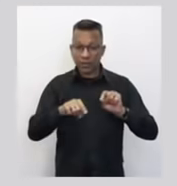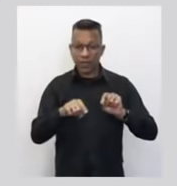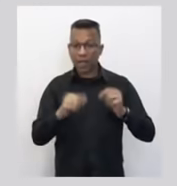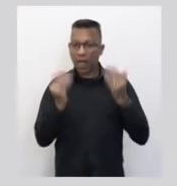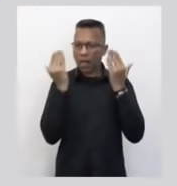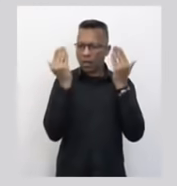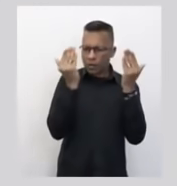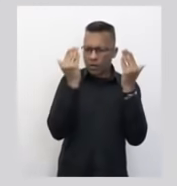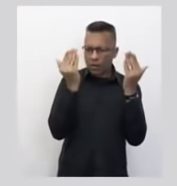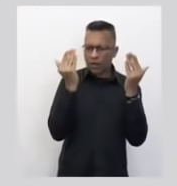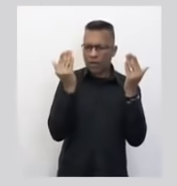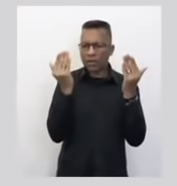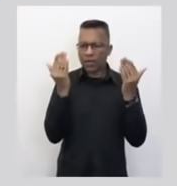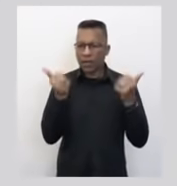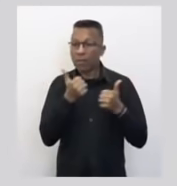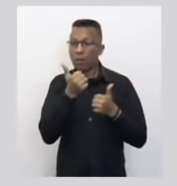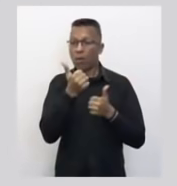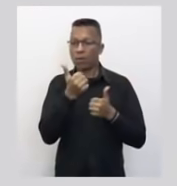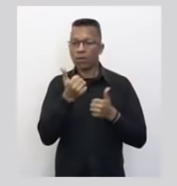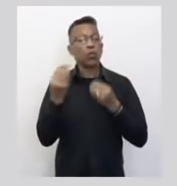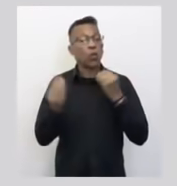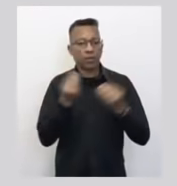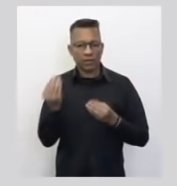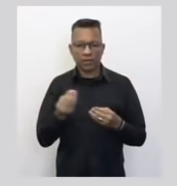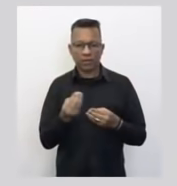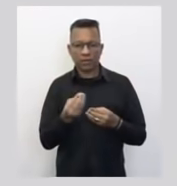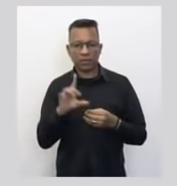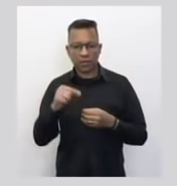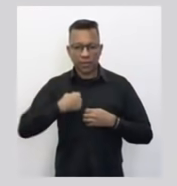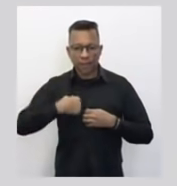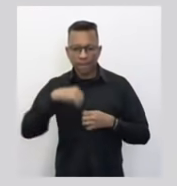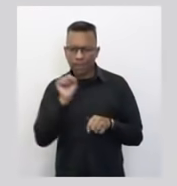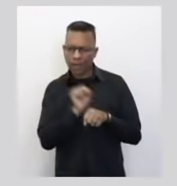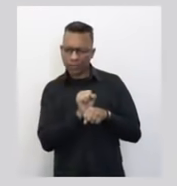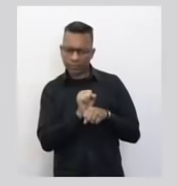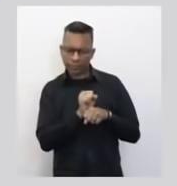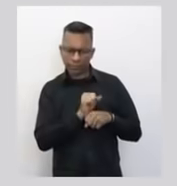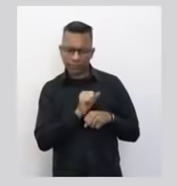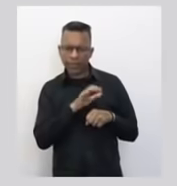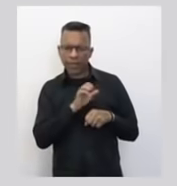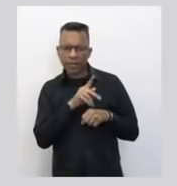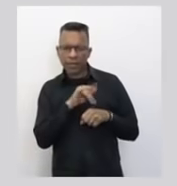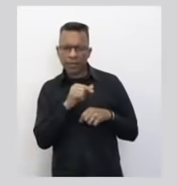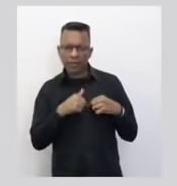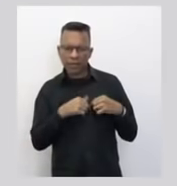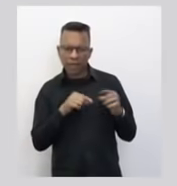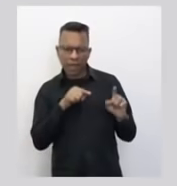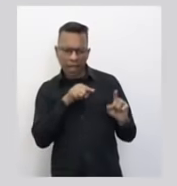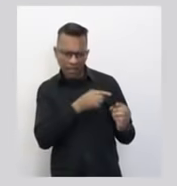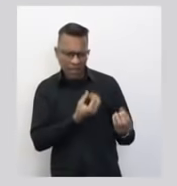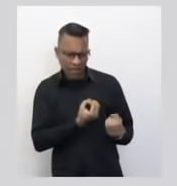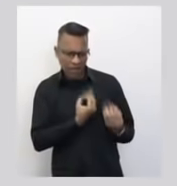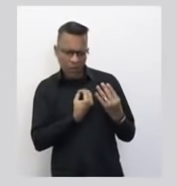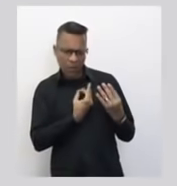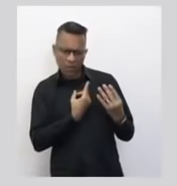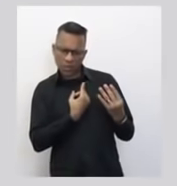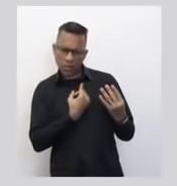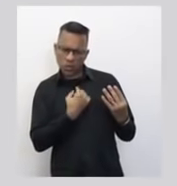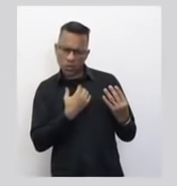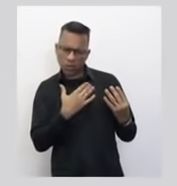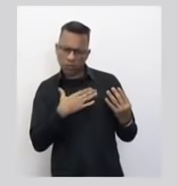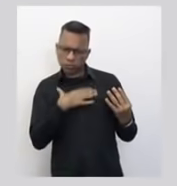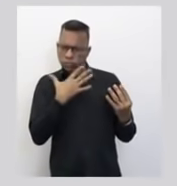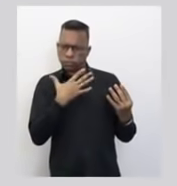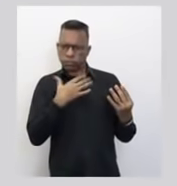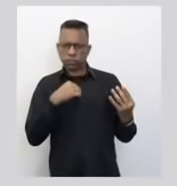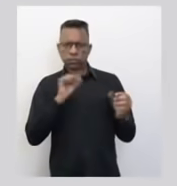gente tem sempre que fazer isso. Como assim? A gente para e fala, epa, será que essa informação causou em você algum